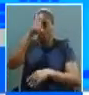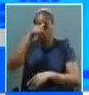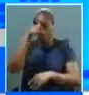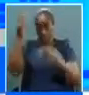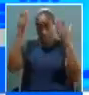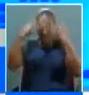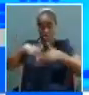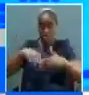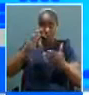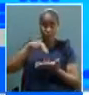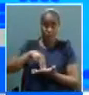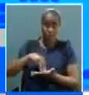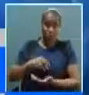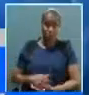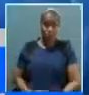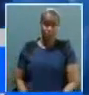no Mindelo.